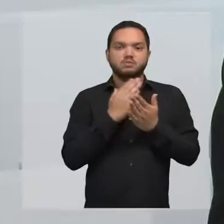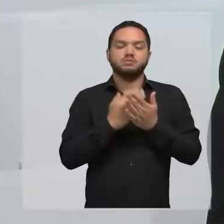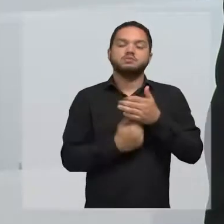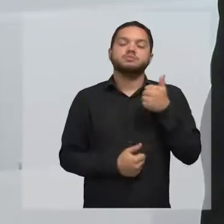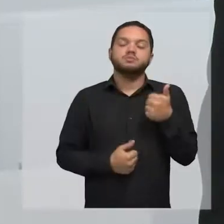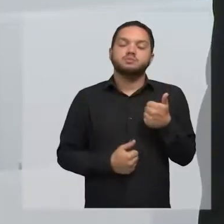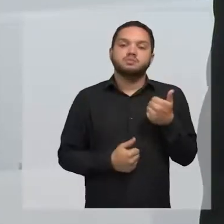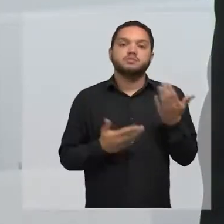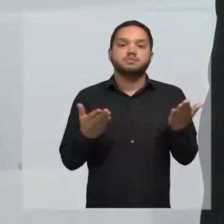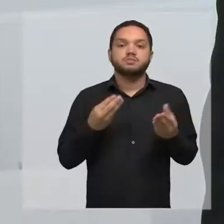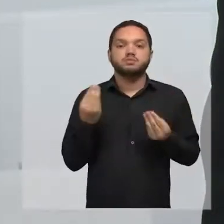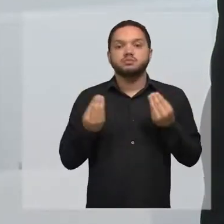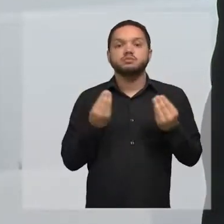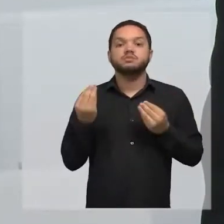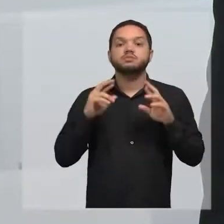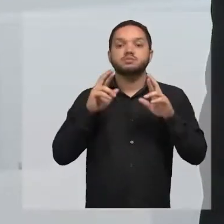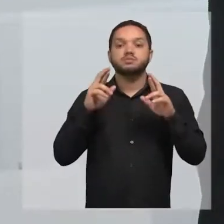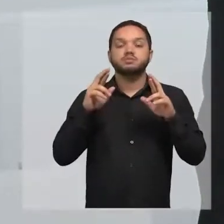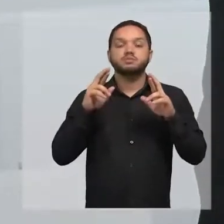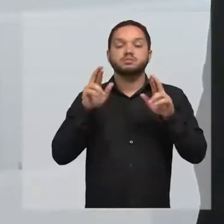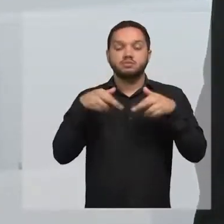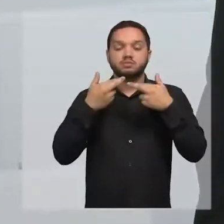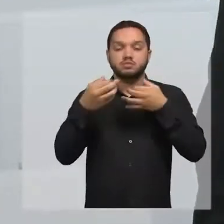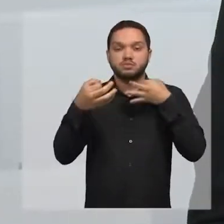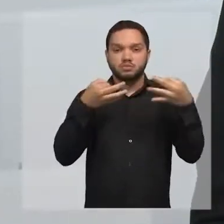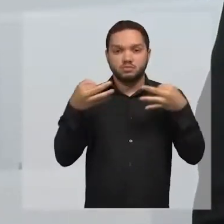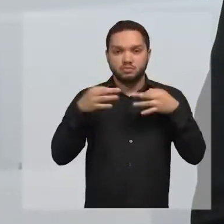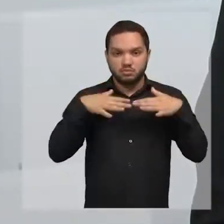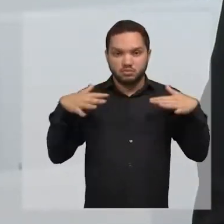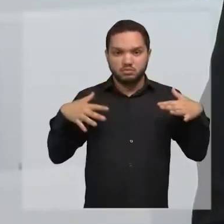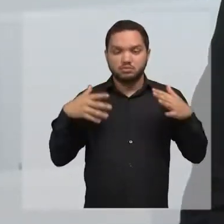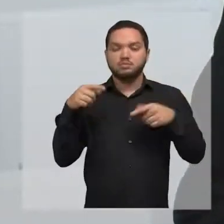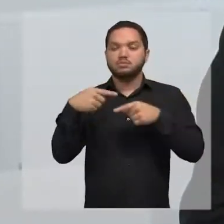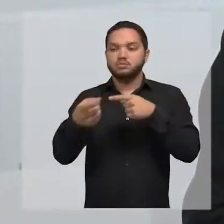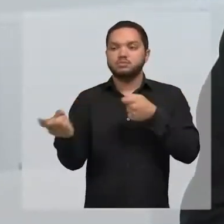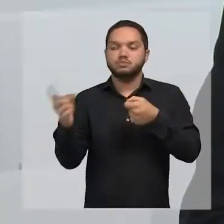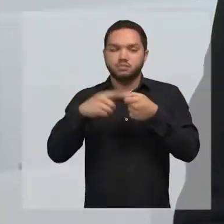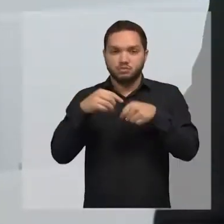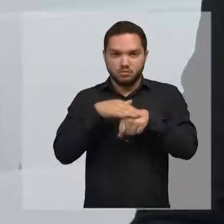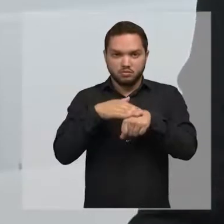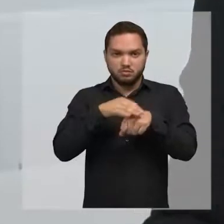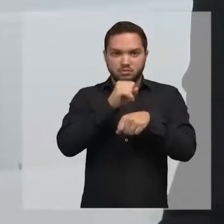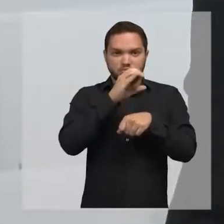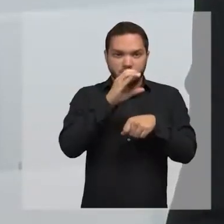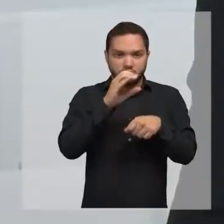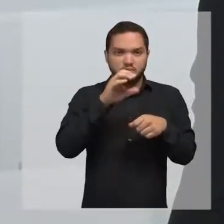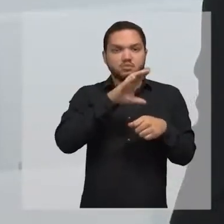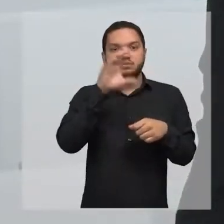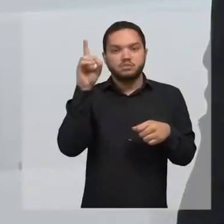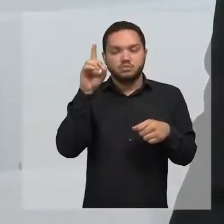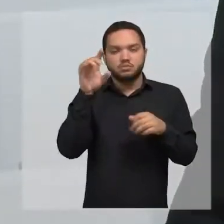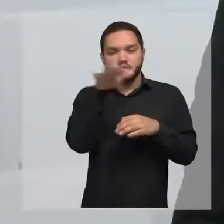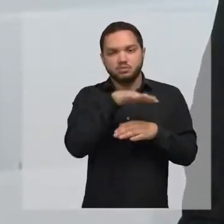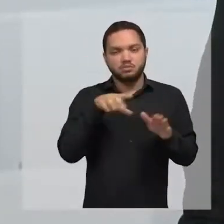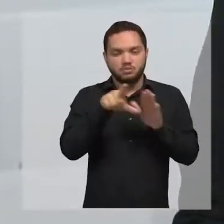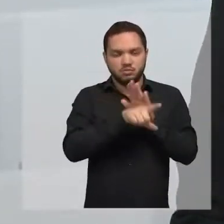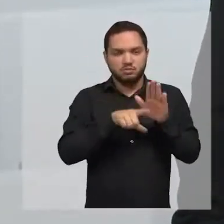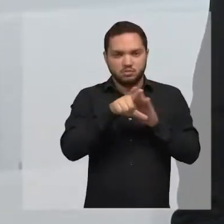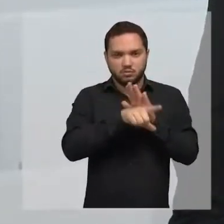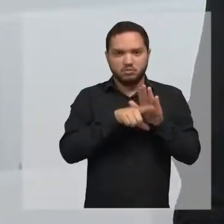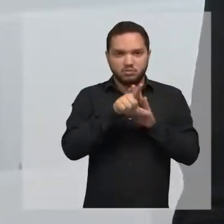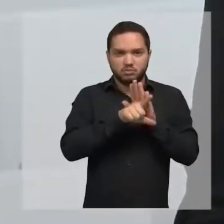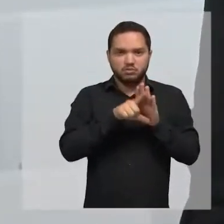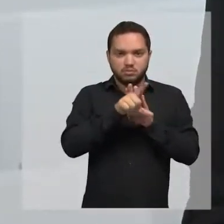março, e debateu o livro 1. Vamos ver como foi esta audiência pública e em seguida nós voltaremos conversando com o Isaac Holanda,